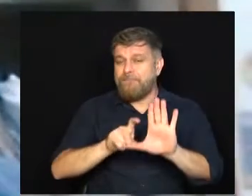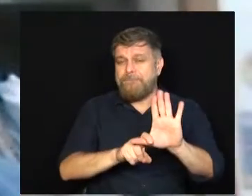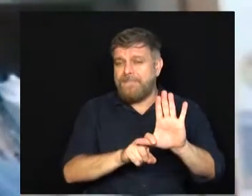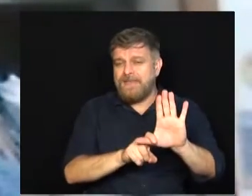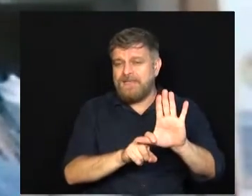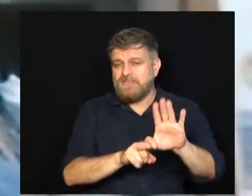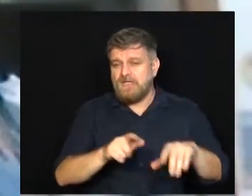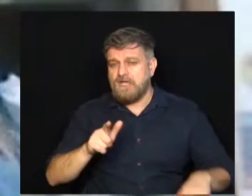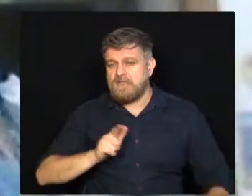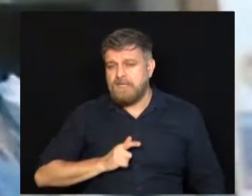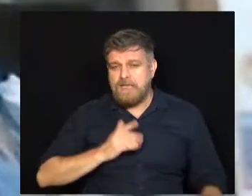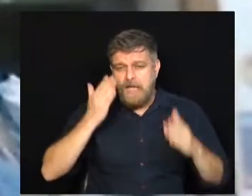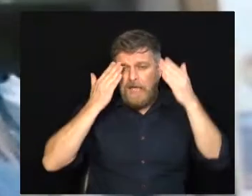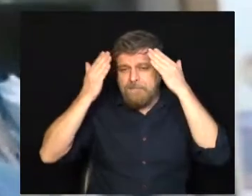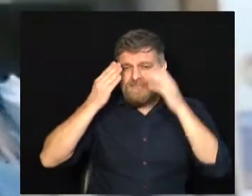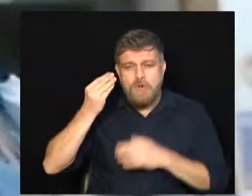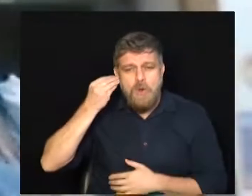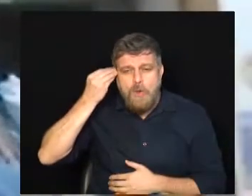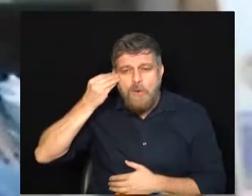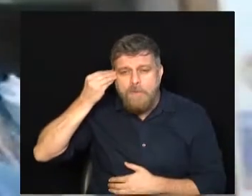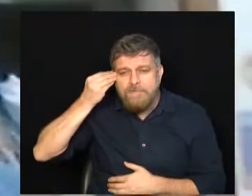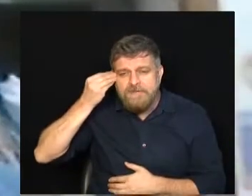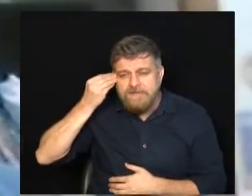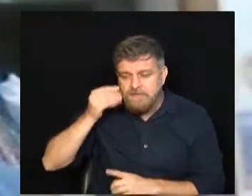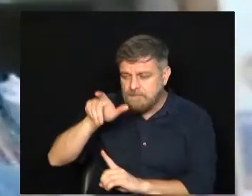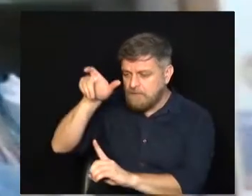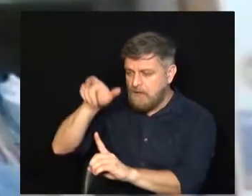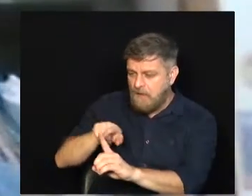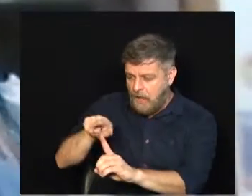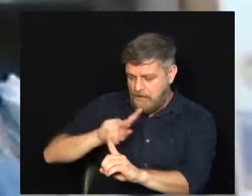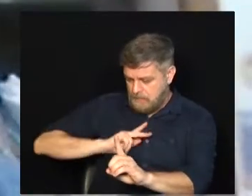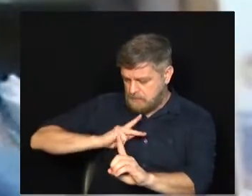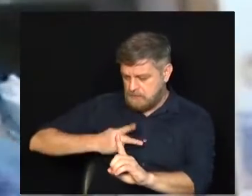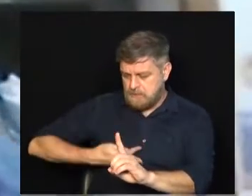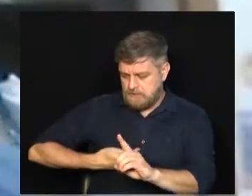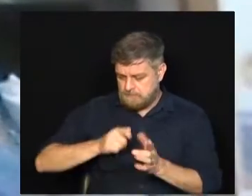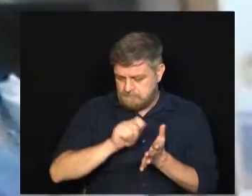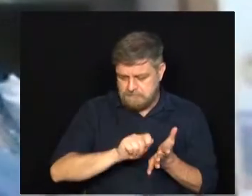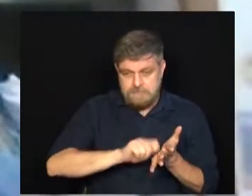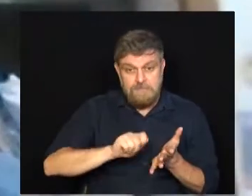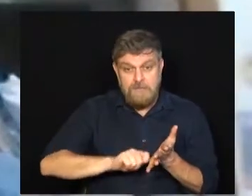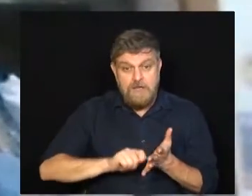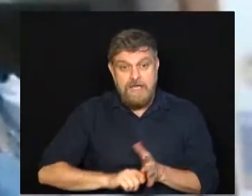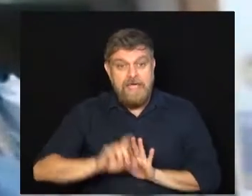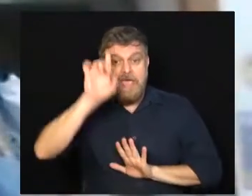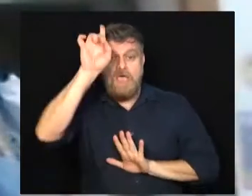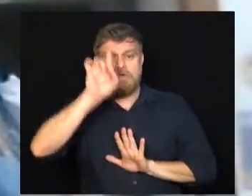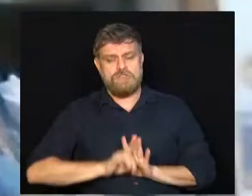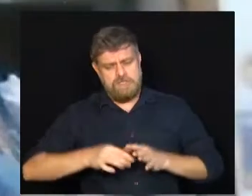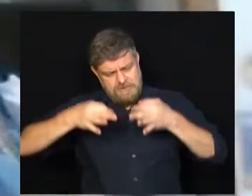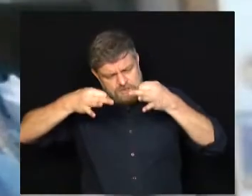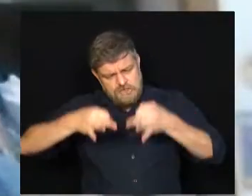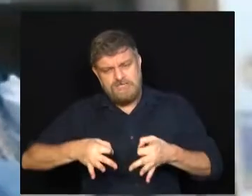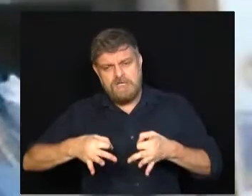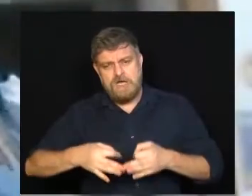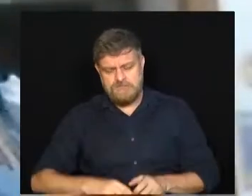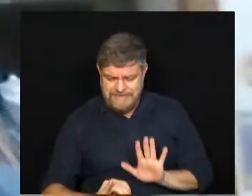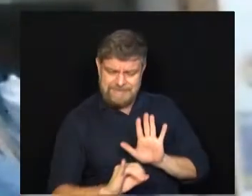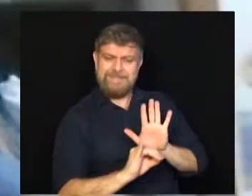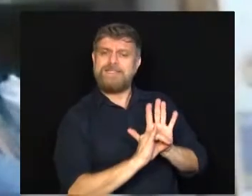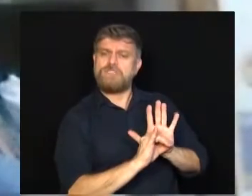de psicólogo, psiquiatra para ser reconhecida como trans. Isso é direito à dignidade, né? Direito à